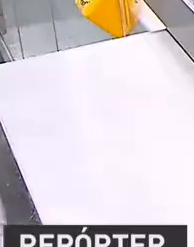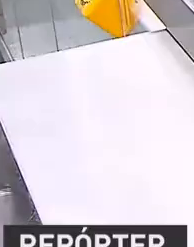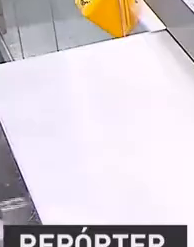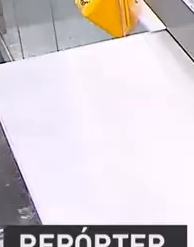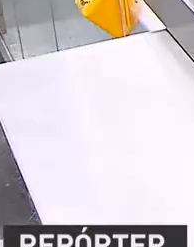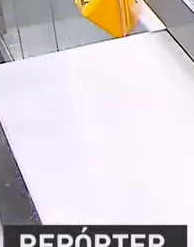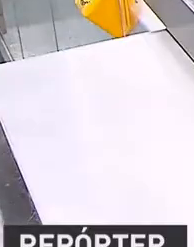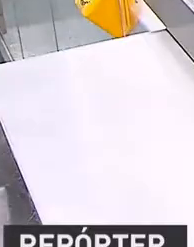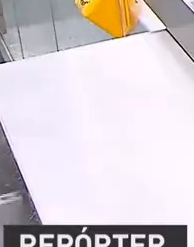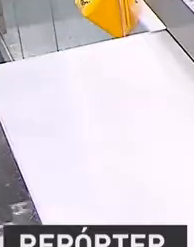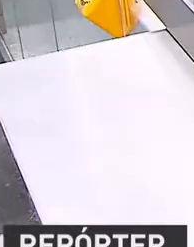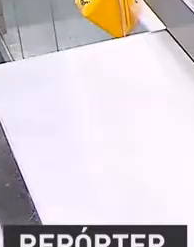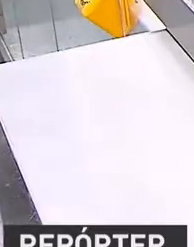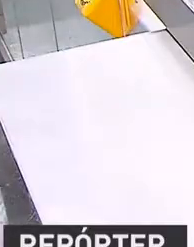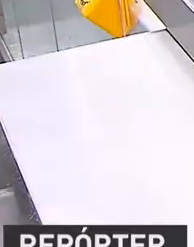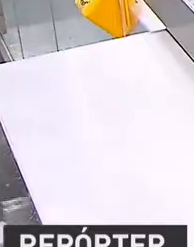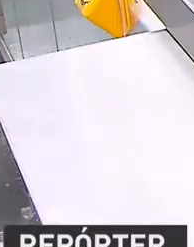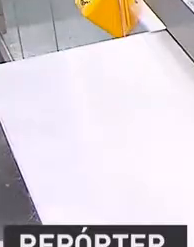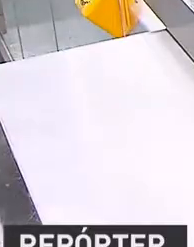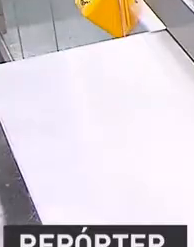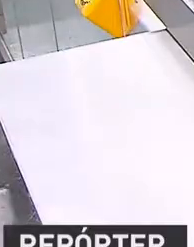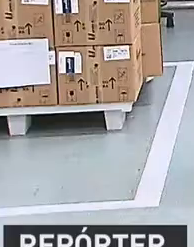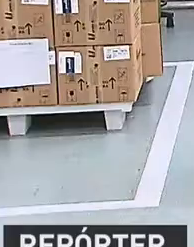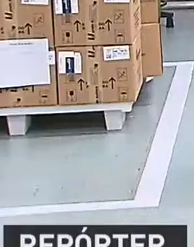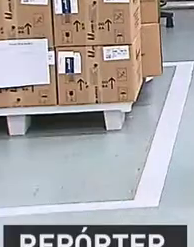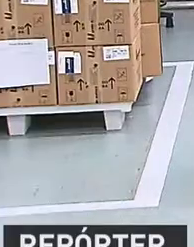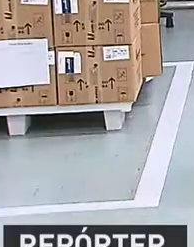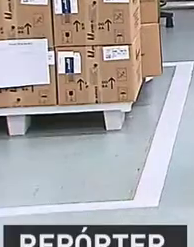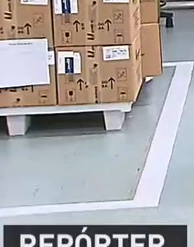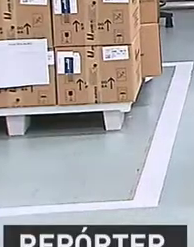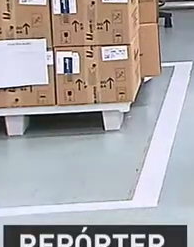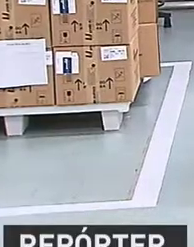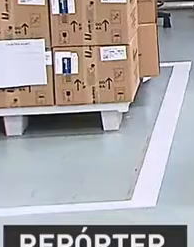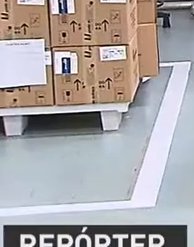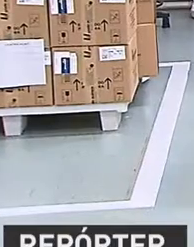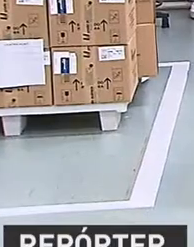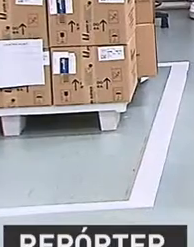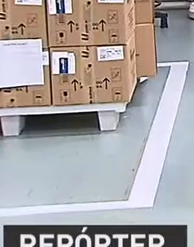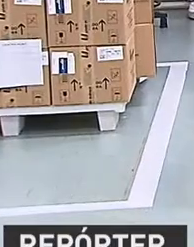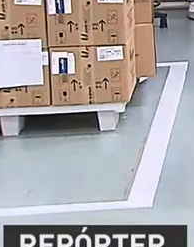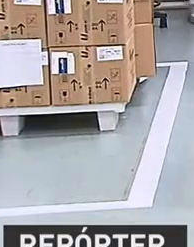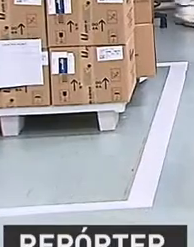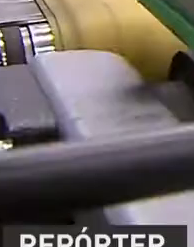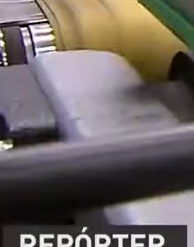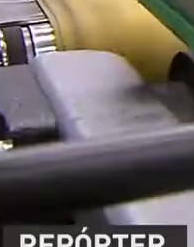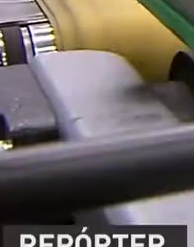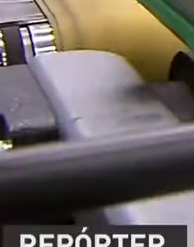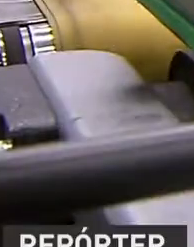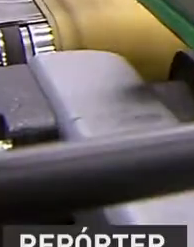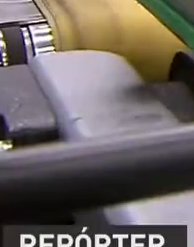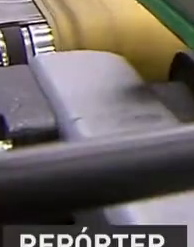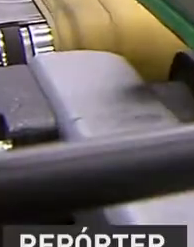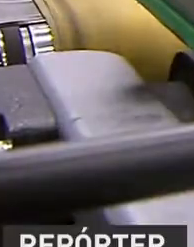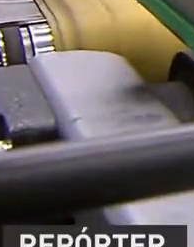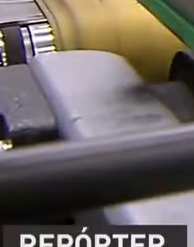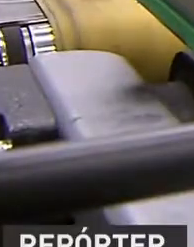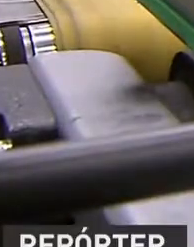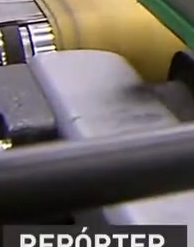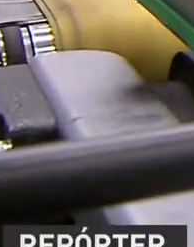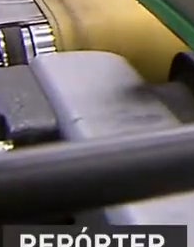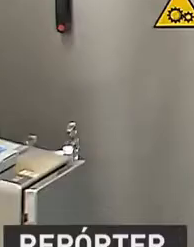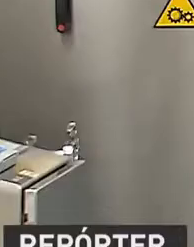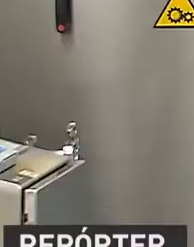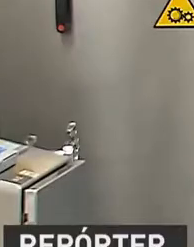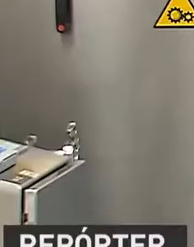remédios produzidos por meio de dna que modifica geneticamente uma célula para produzir um tipo de